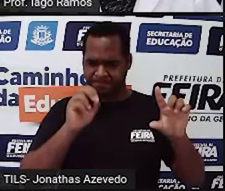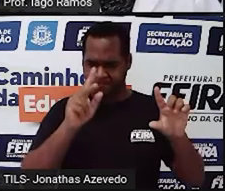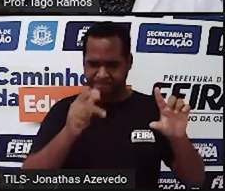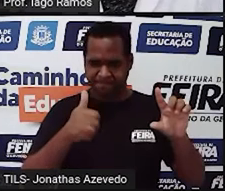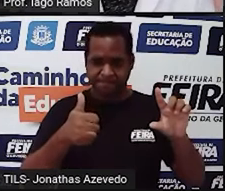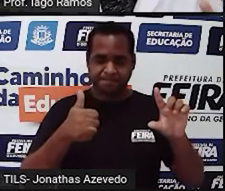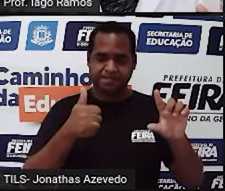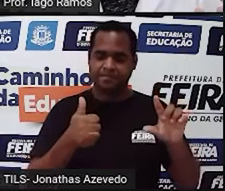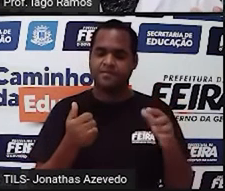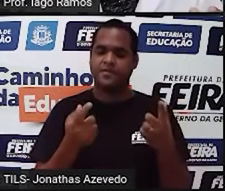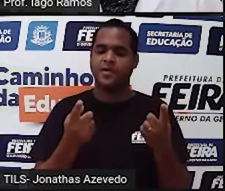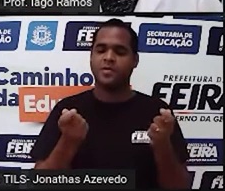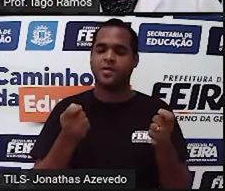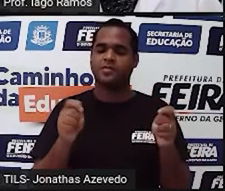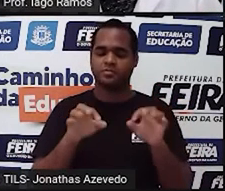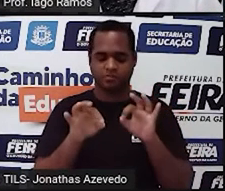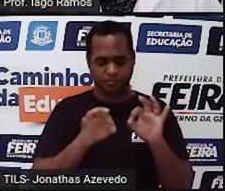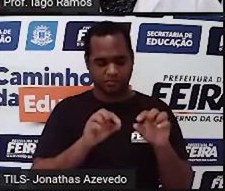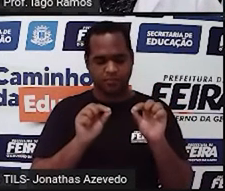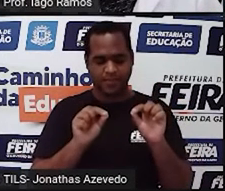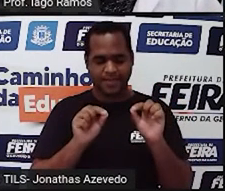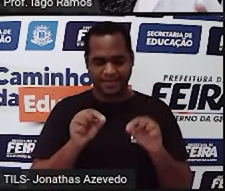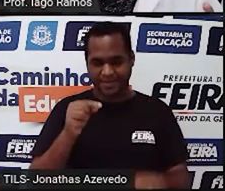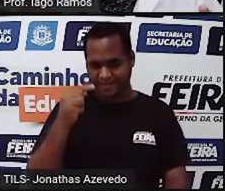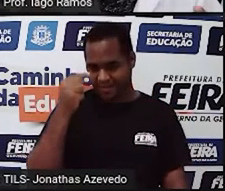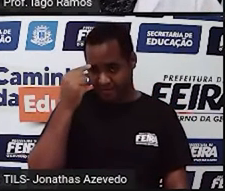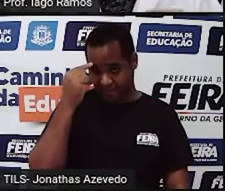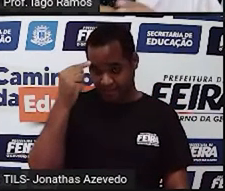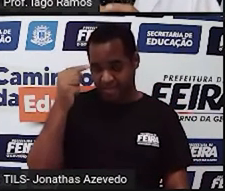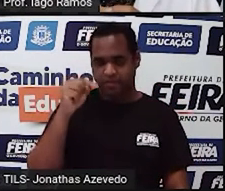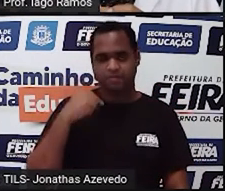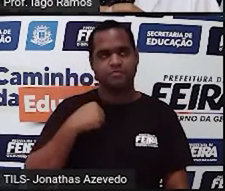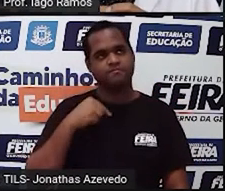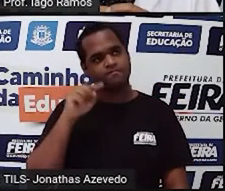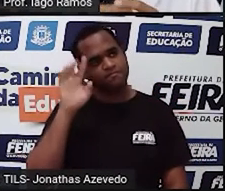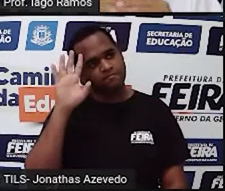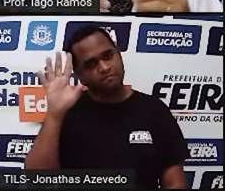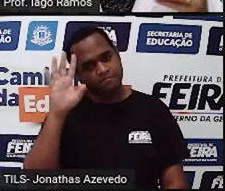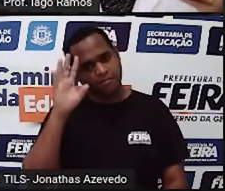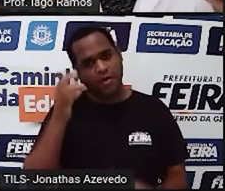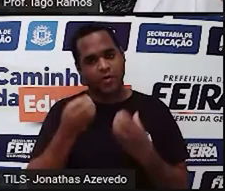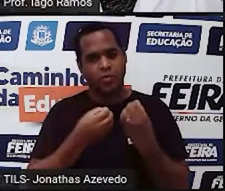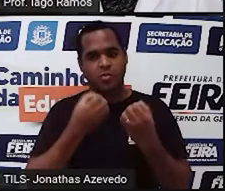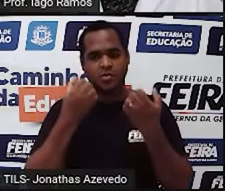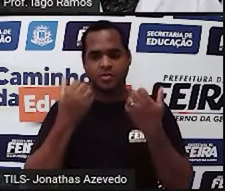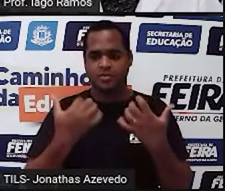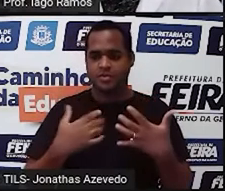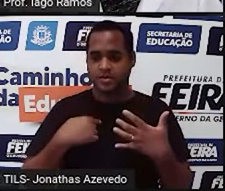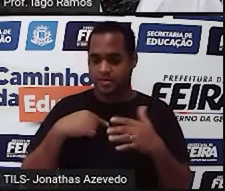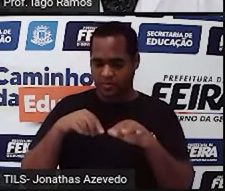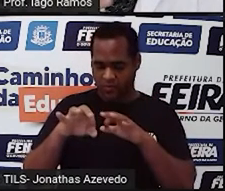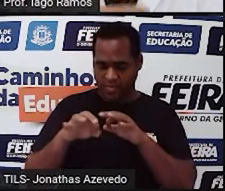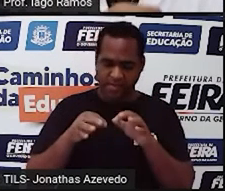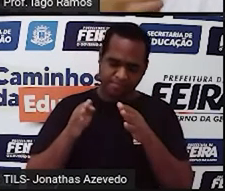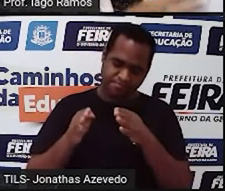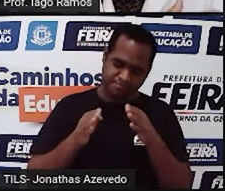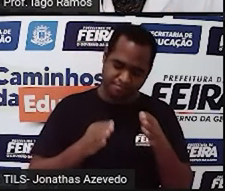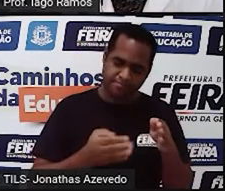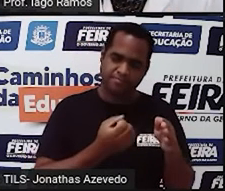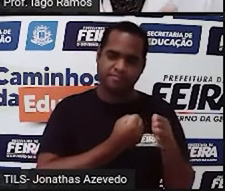bom então quer que a gente vai fazer a ideia aqui é pensar em colocar os números em ordem